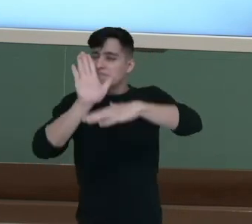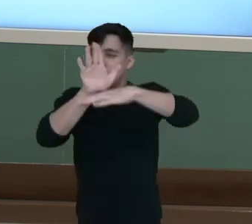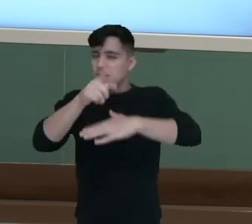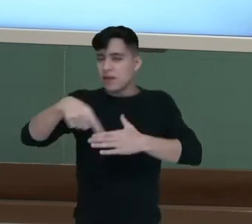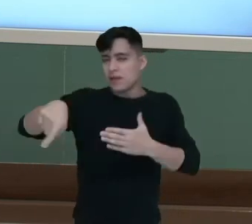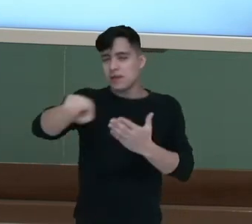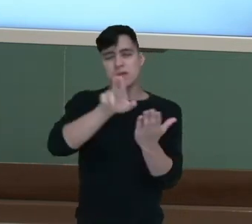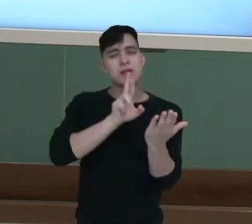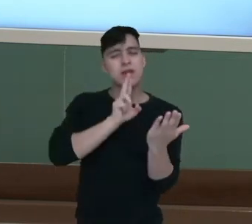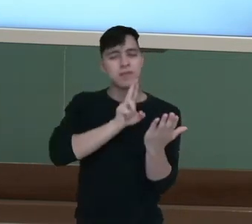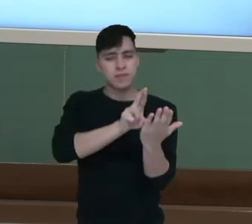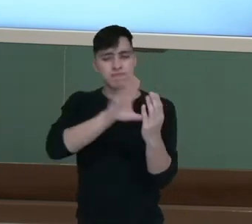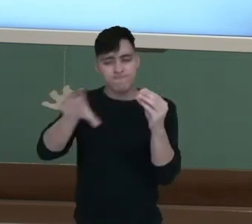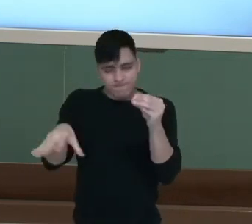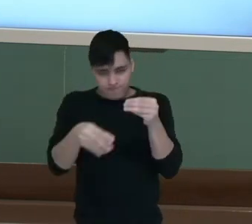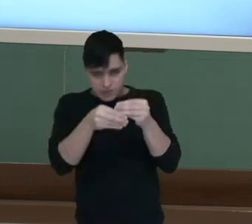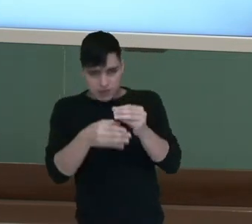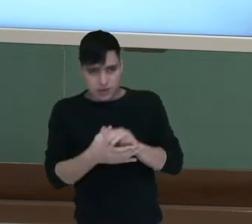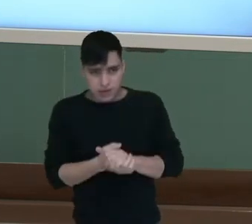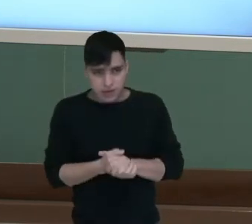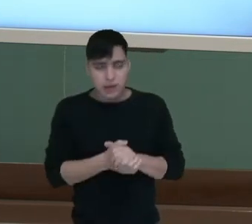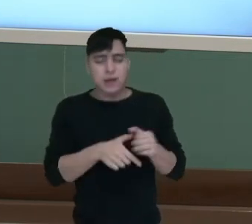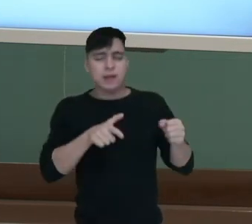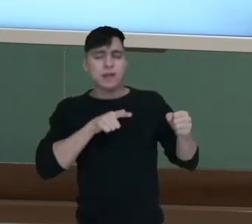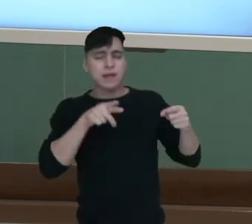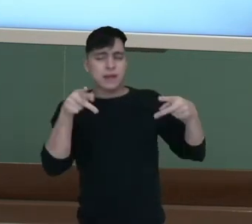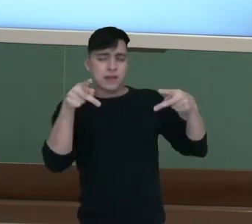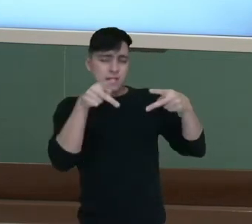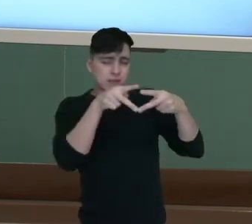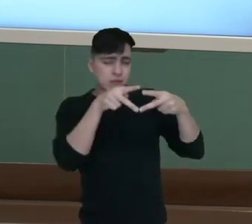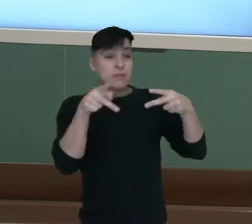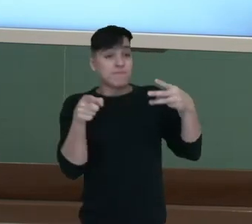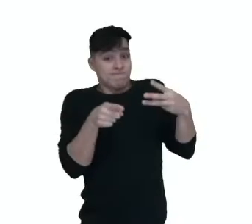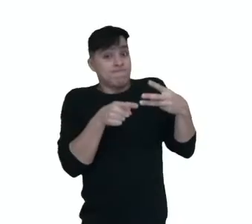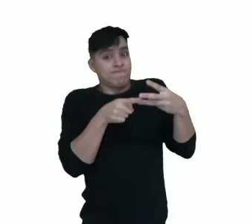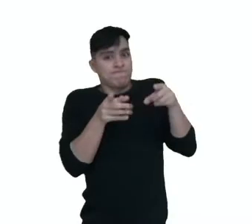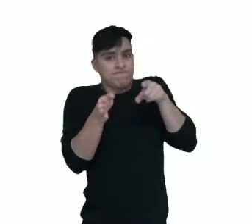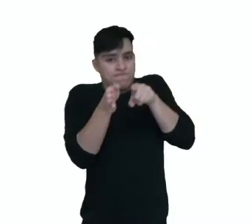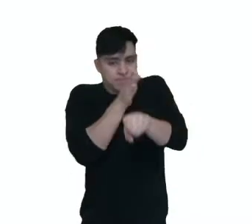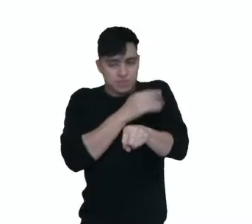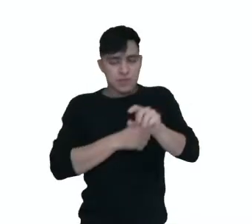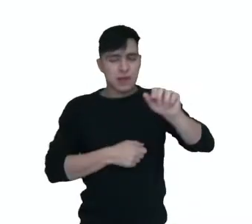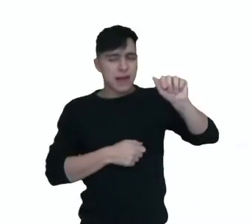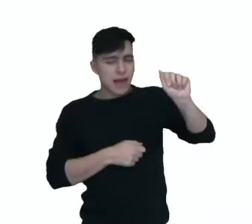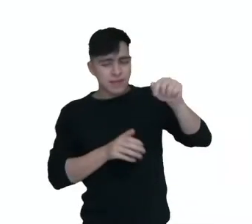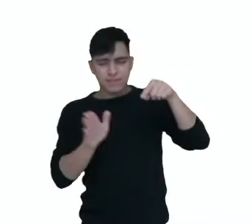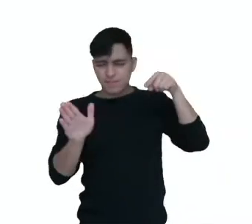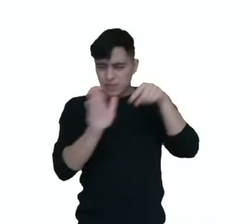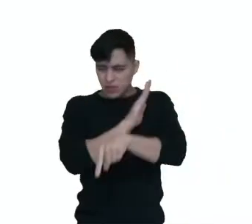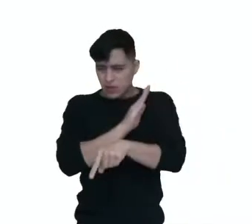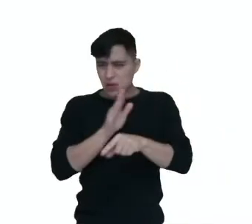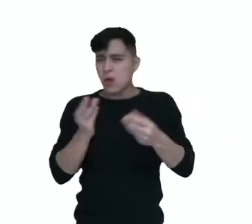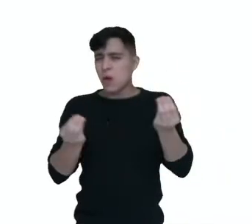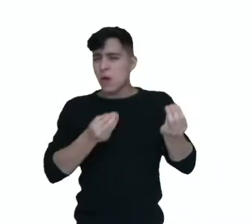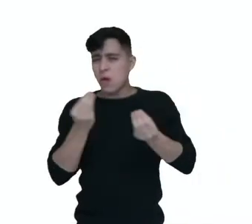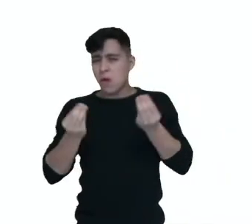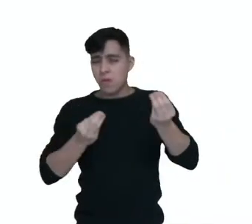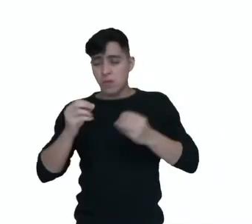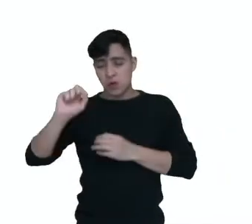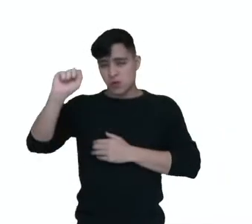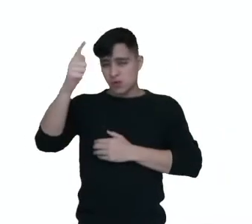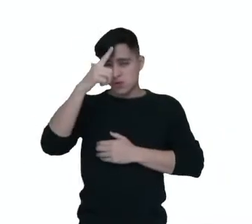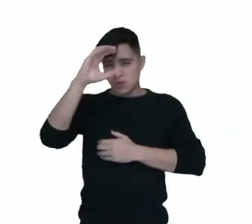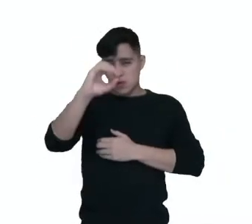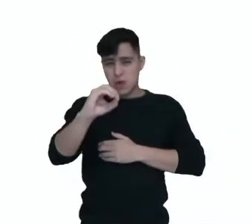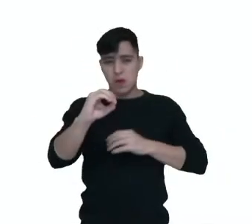temos, na verdade, duas perguntinhas aqui, né? Três, na real. Então, no item A, ele perguntou para nós se a distância da Terra ao Sol é a mesma